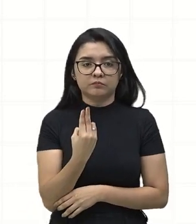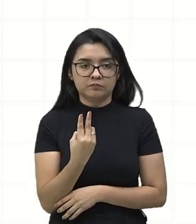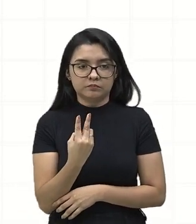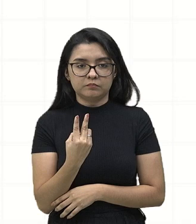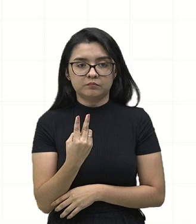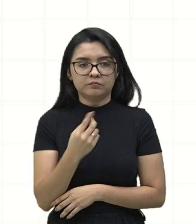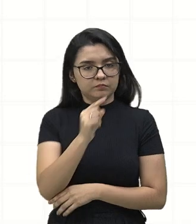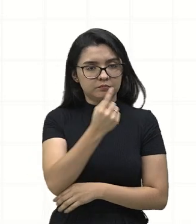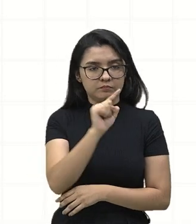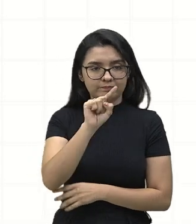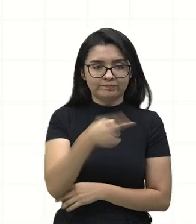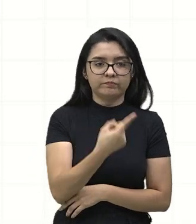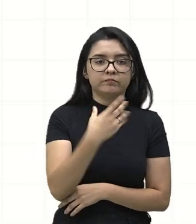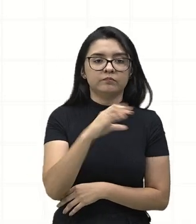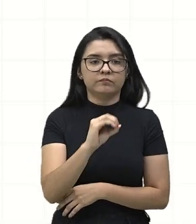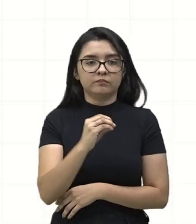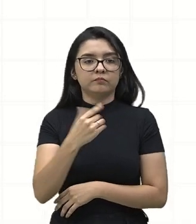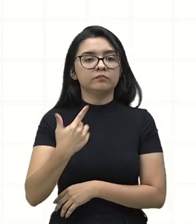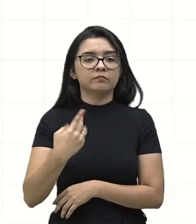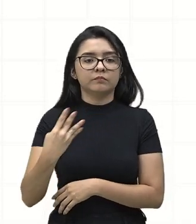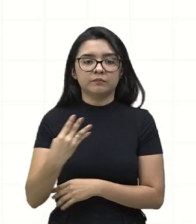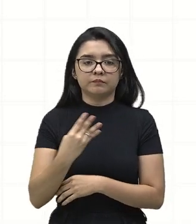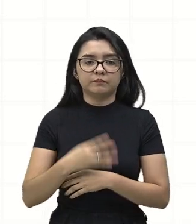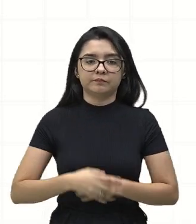ver aqui,